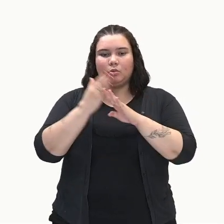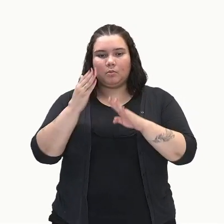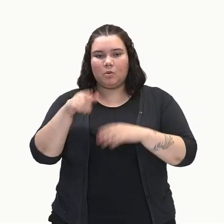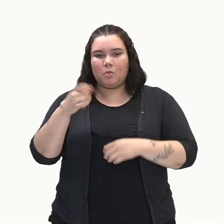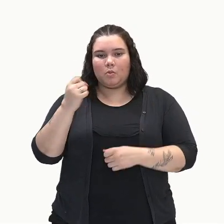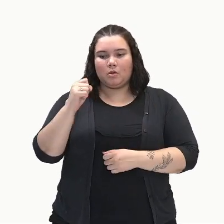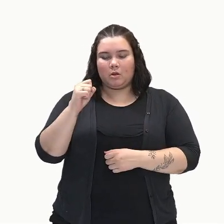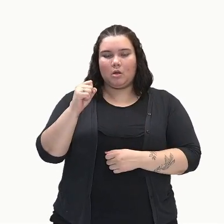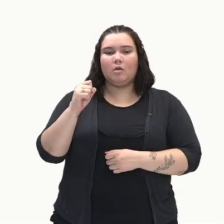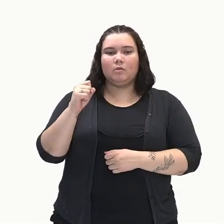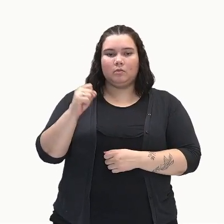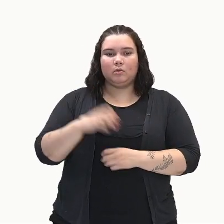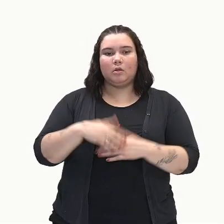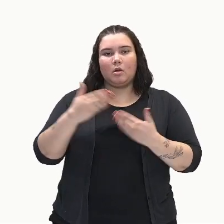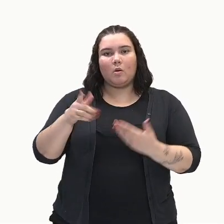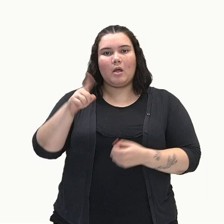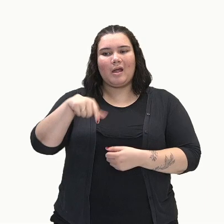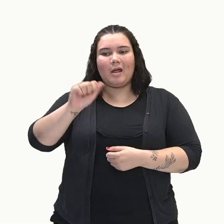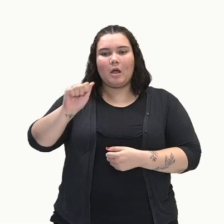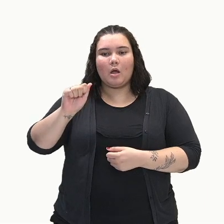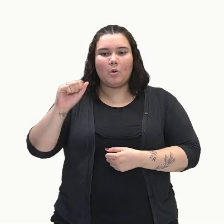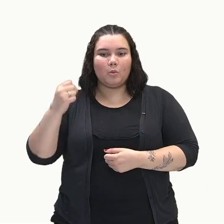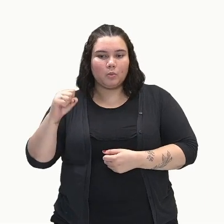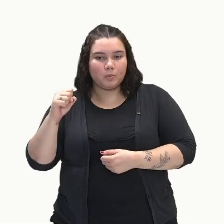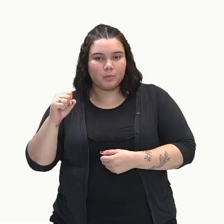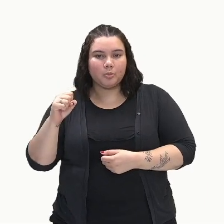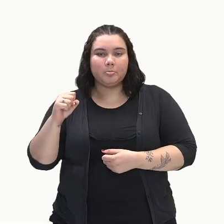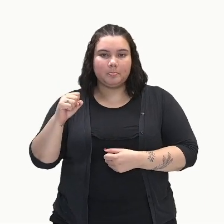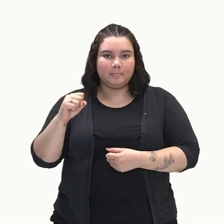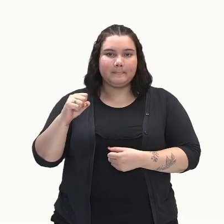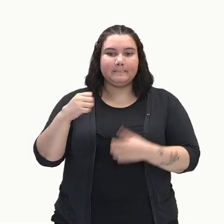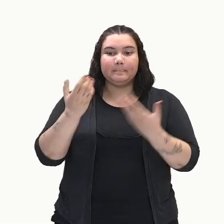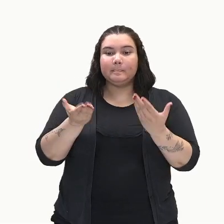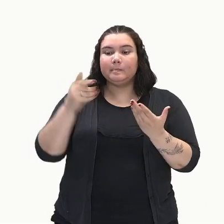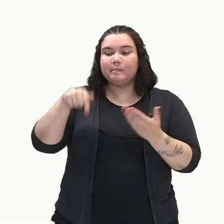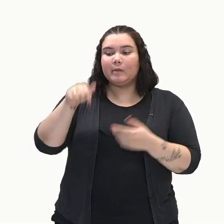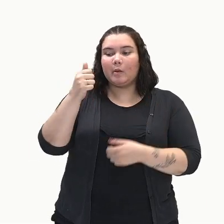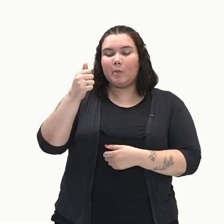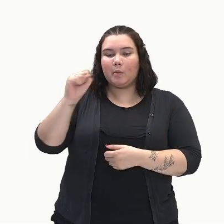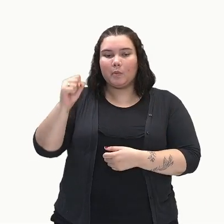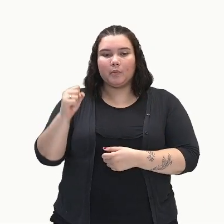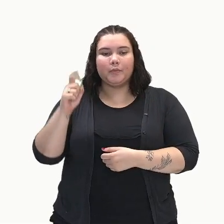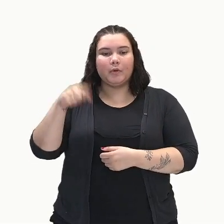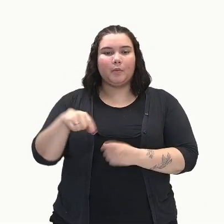isso aqui de A8. Então, A8 é igual